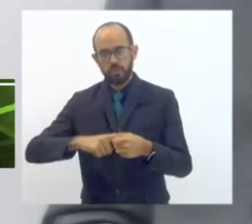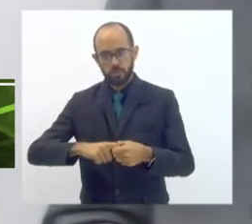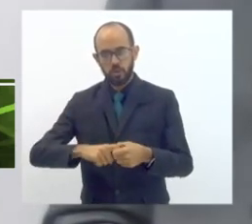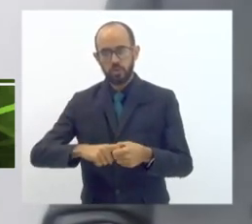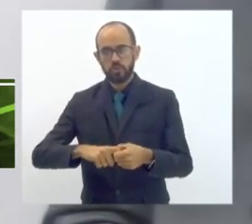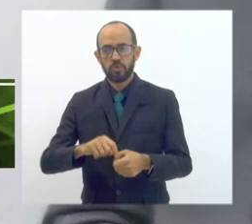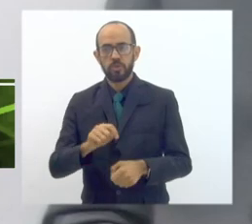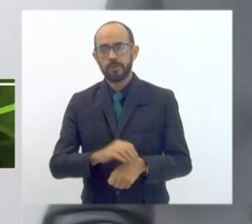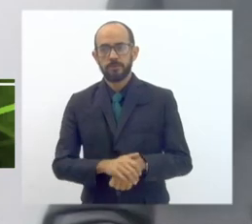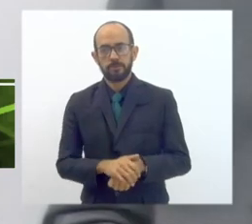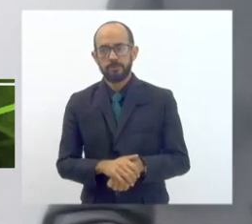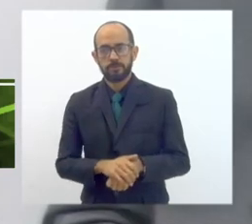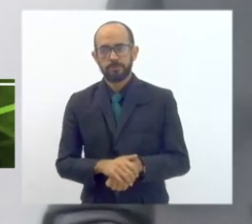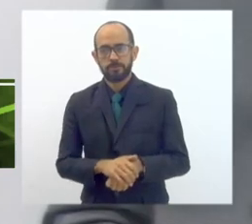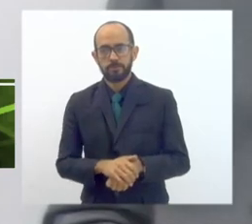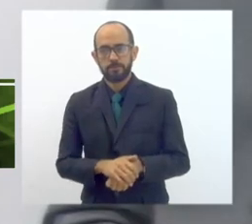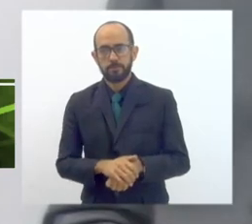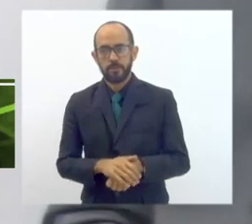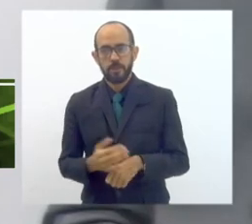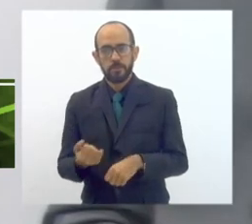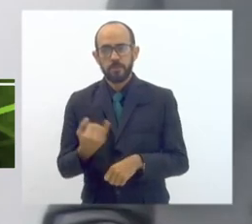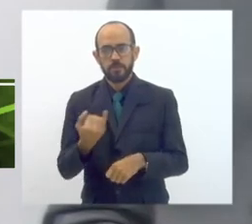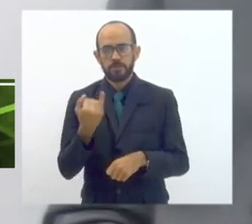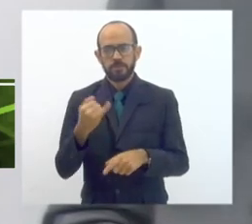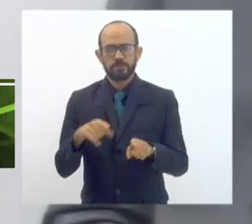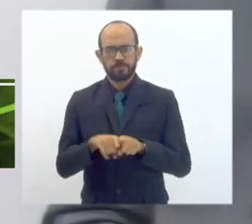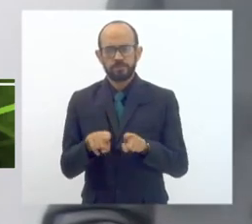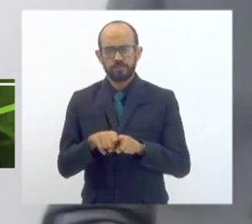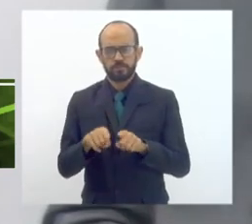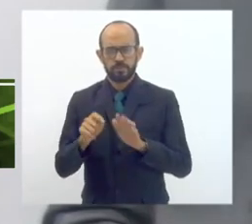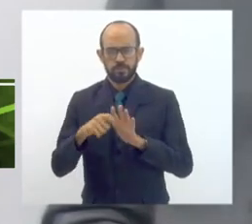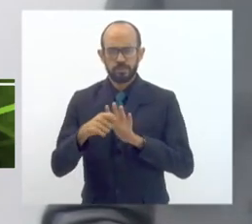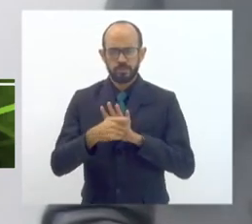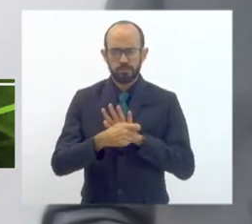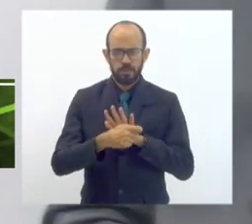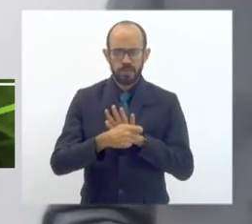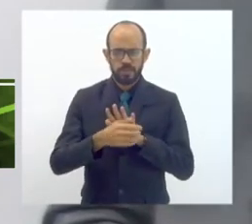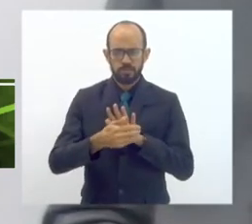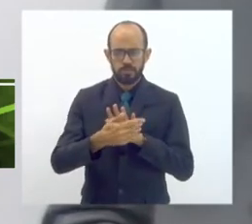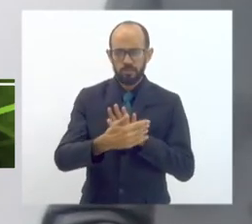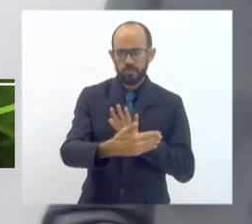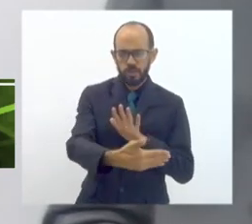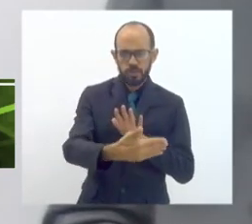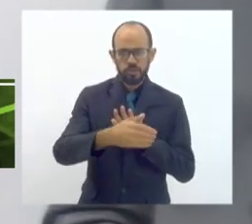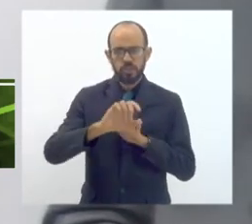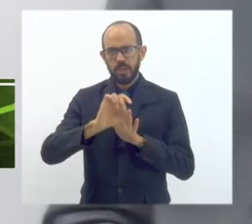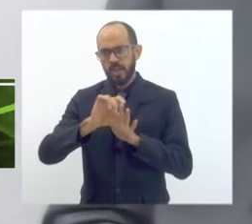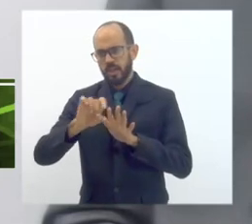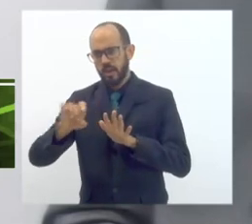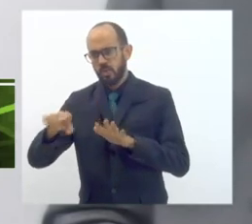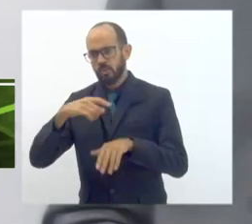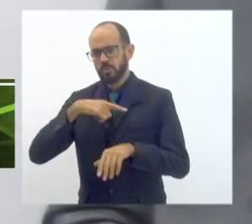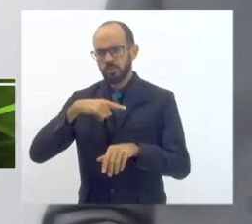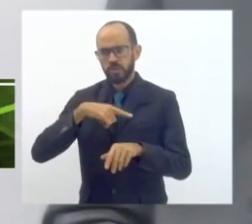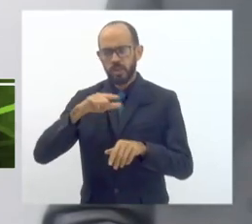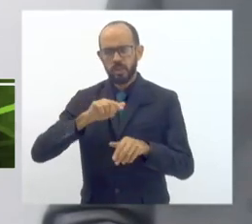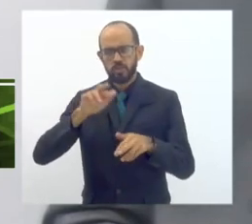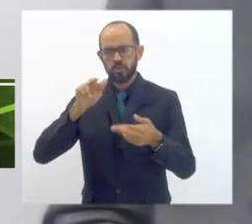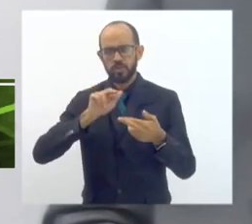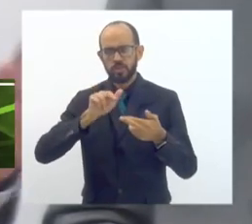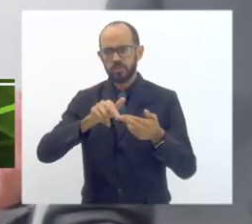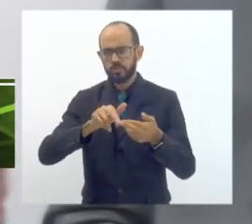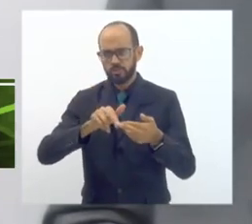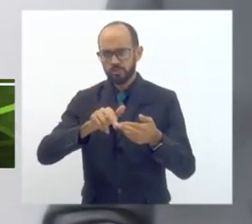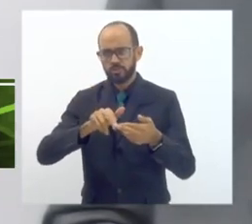que é fundamental que, nesses próximos meses agora, cada consórcio tenha o seu plano de trabalho, tenha suas prioridades